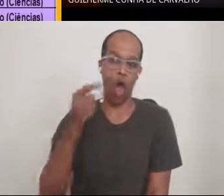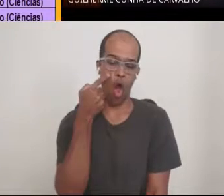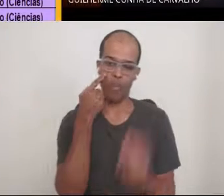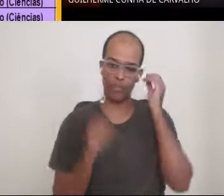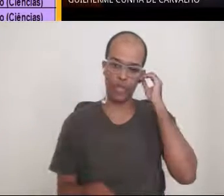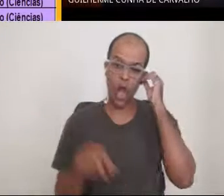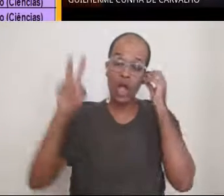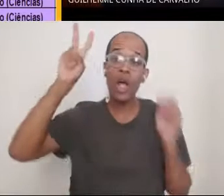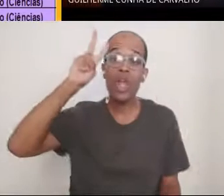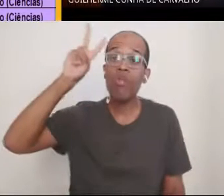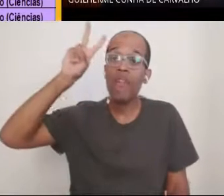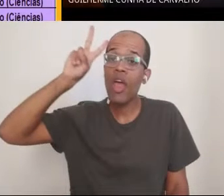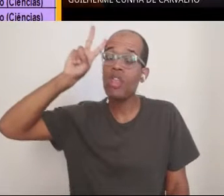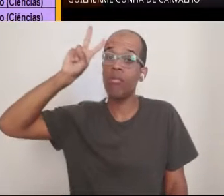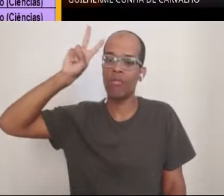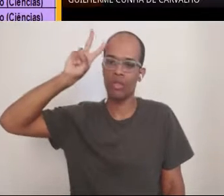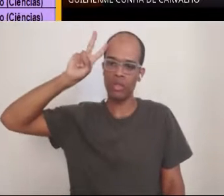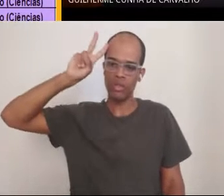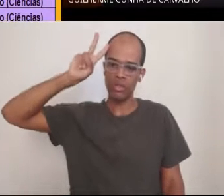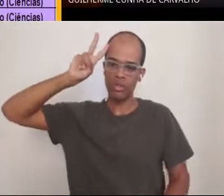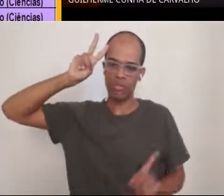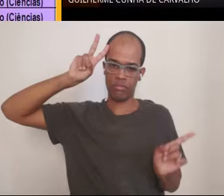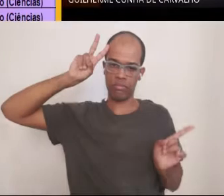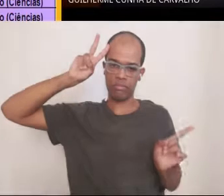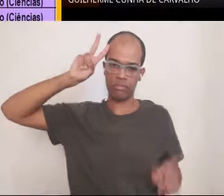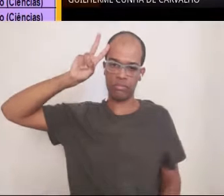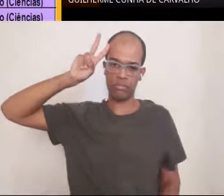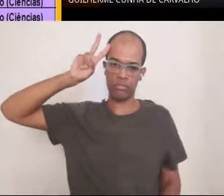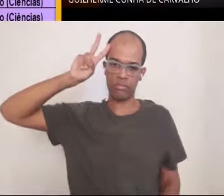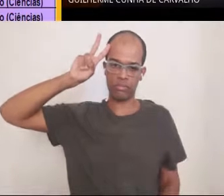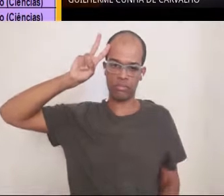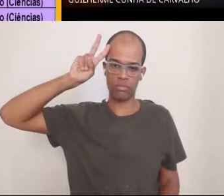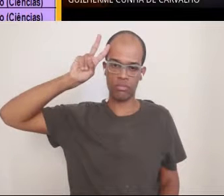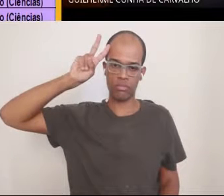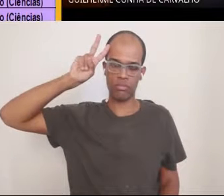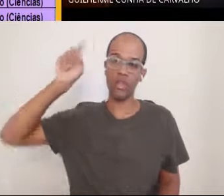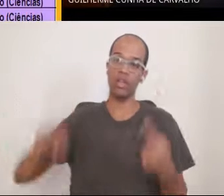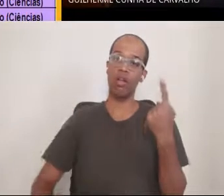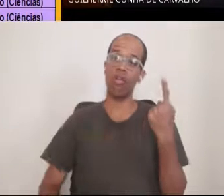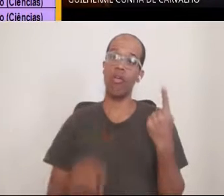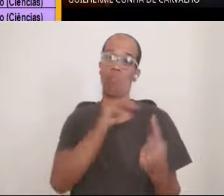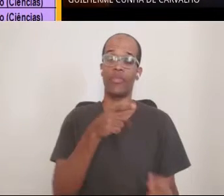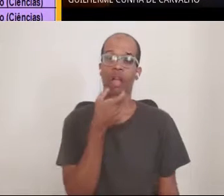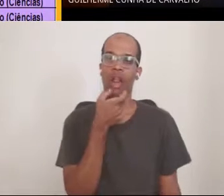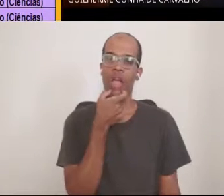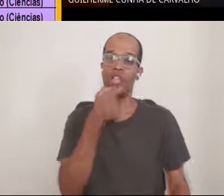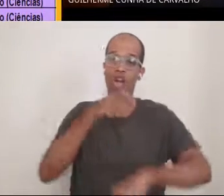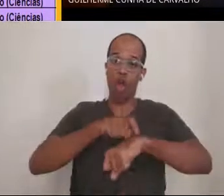Vamos pegar só segunda-feira lá, ó. Segunda, ele com certeza vai ter uma aula ali com a professora Patrícia,